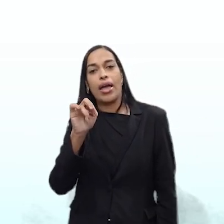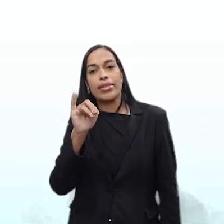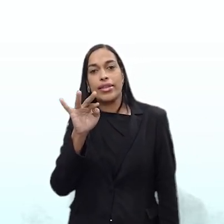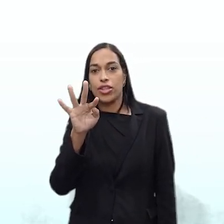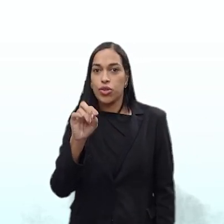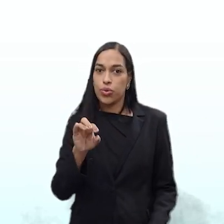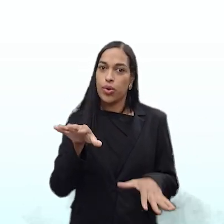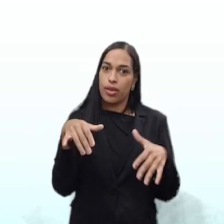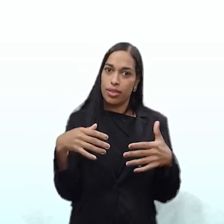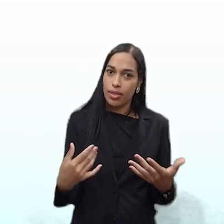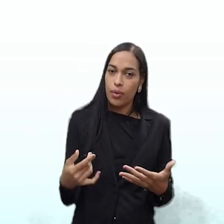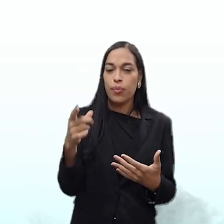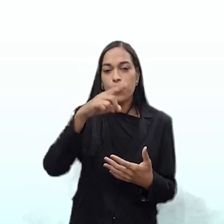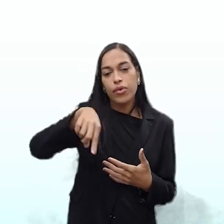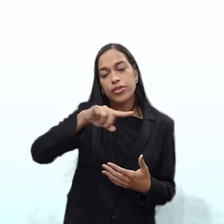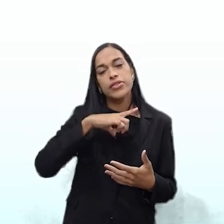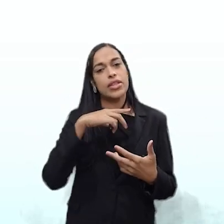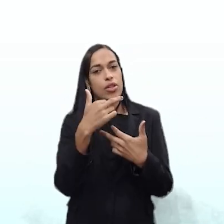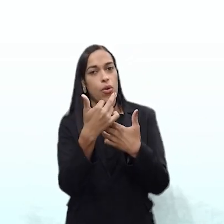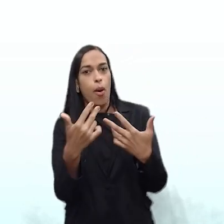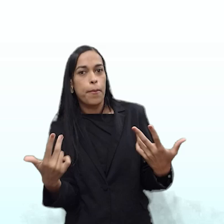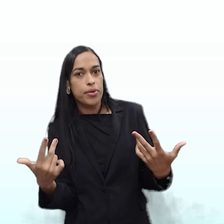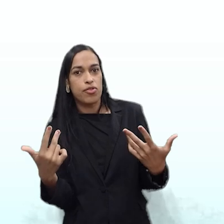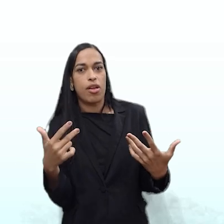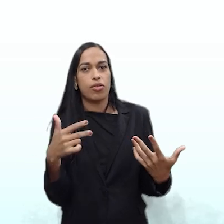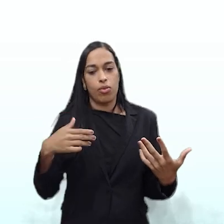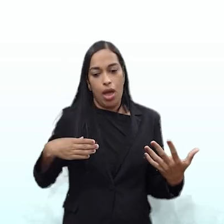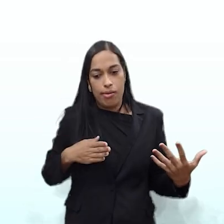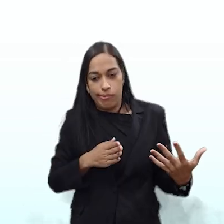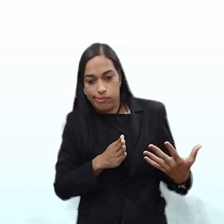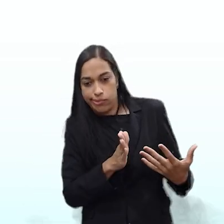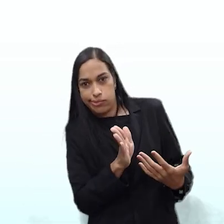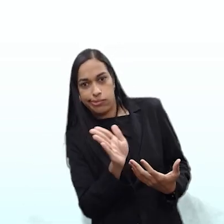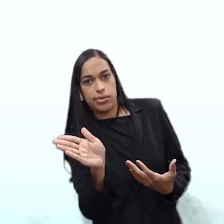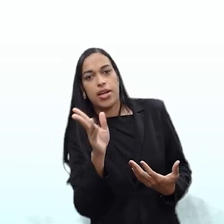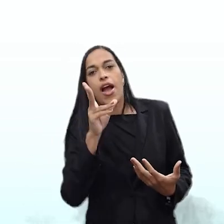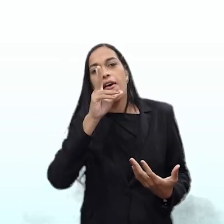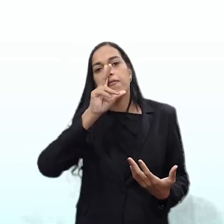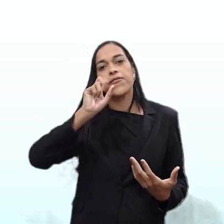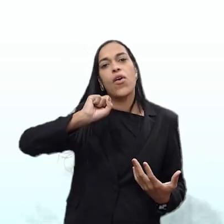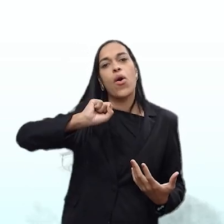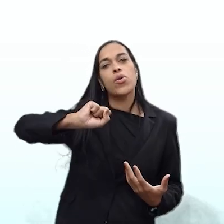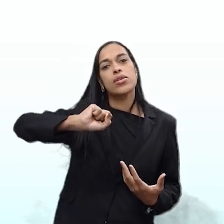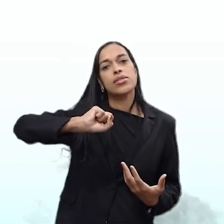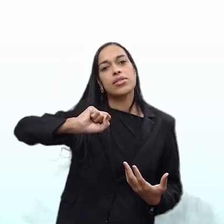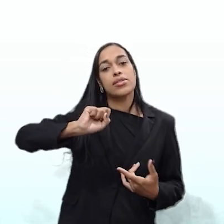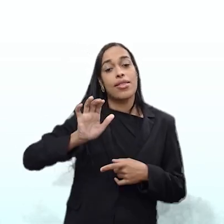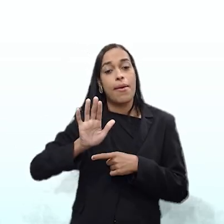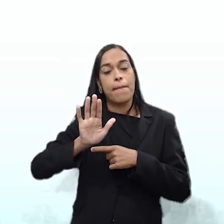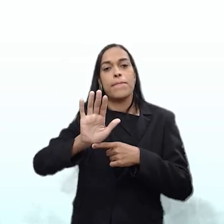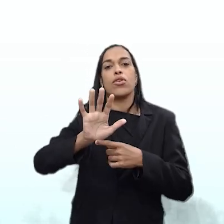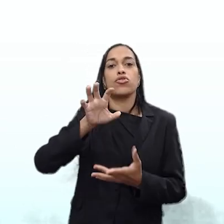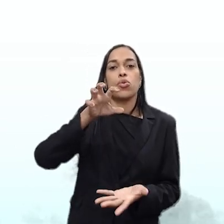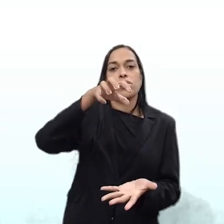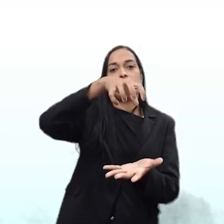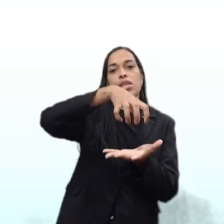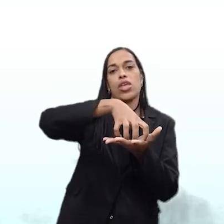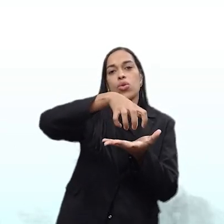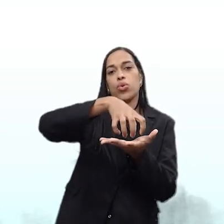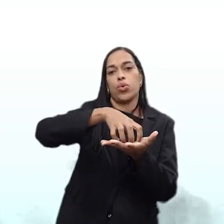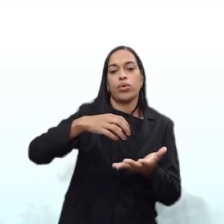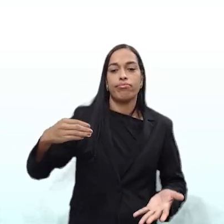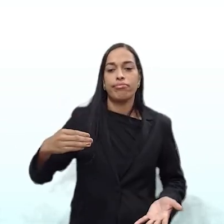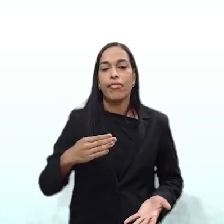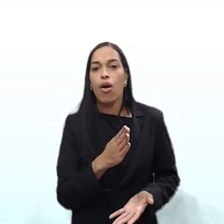garotinho. Então, quando você tem um objeto entrando numa curva, a força de atrito ela aponta para o centro dessa curva.